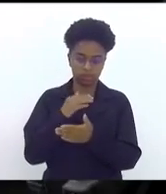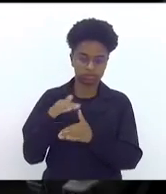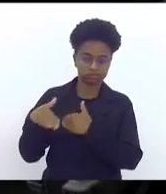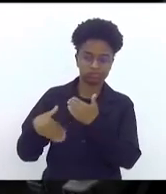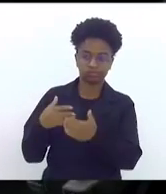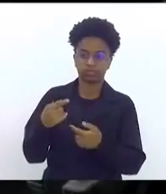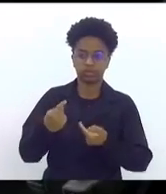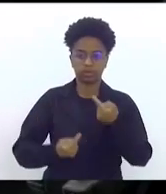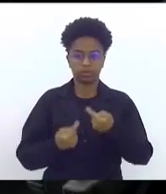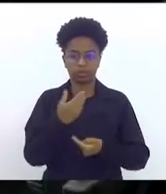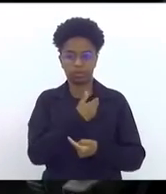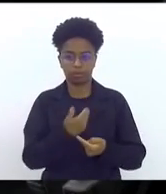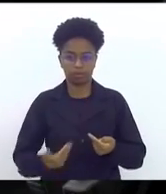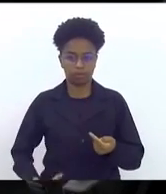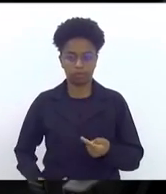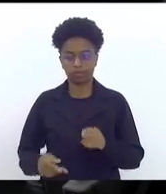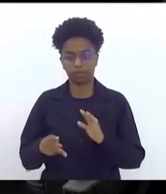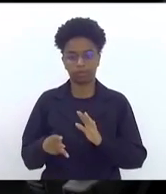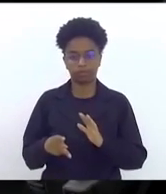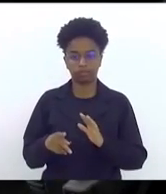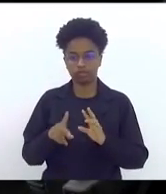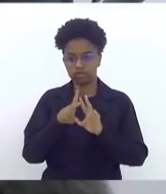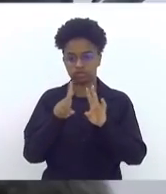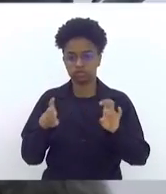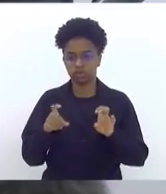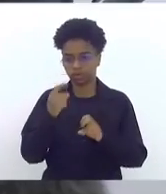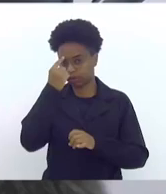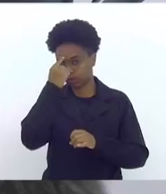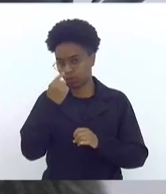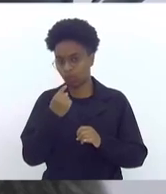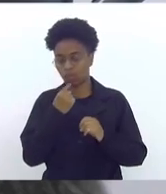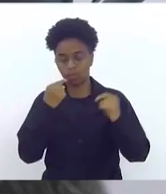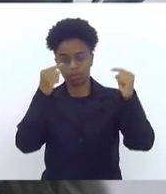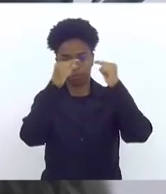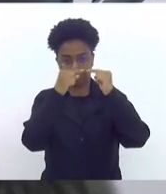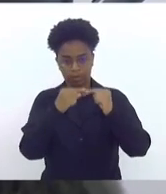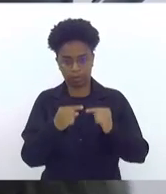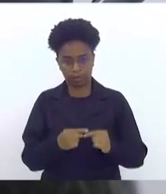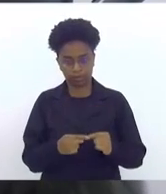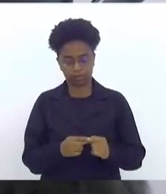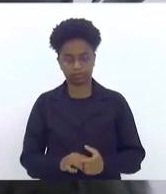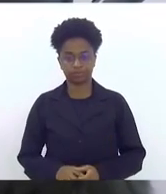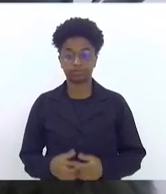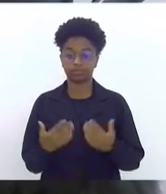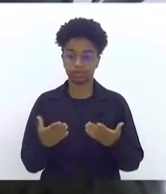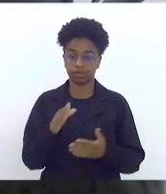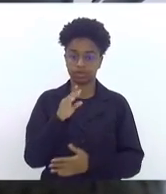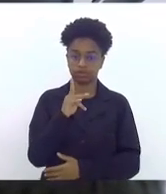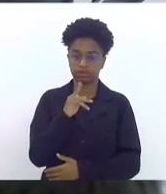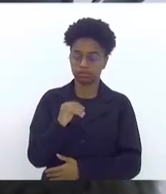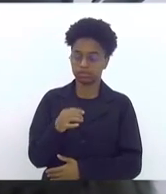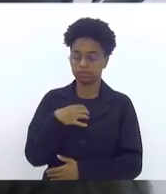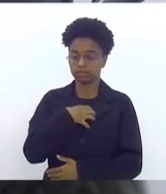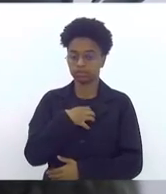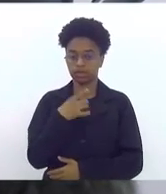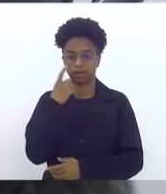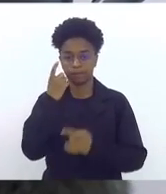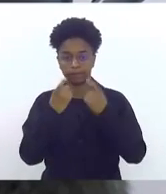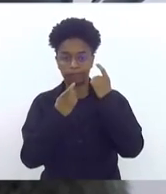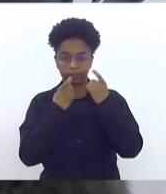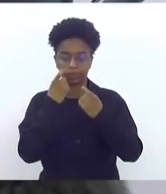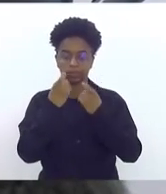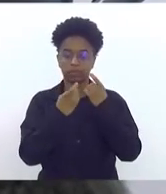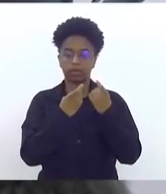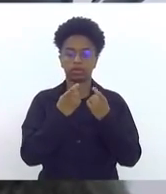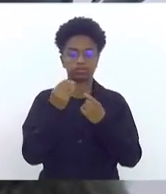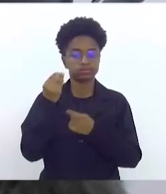política pública do reconhecimento fotográfico. Então, essa é uma CPI ocupada e preocupada com a